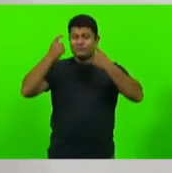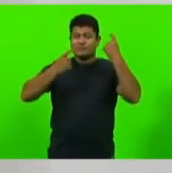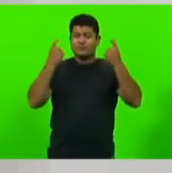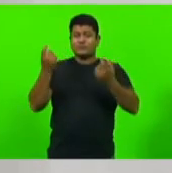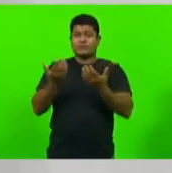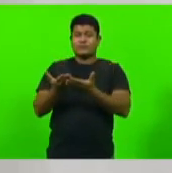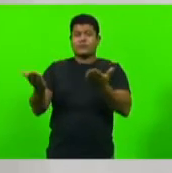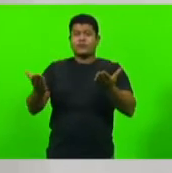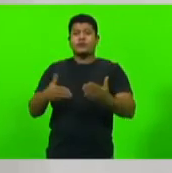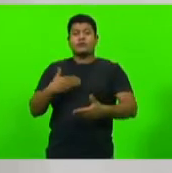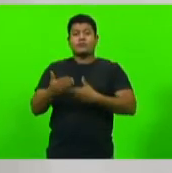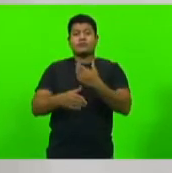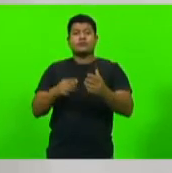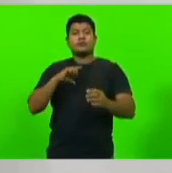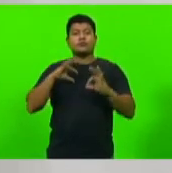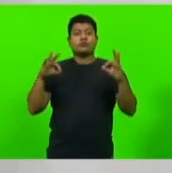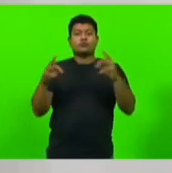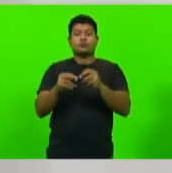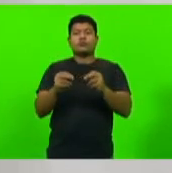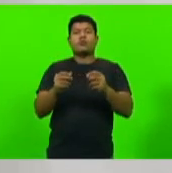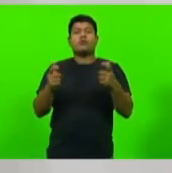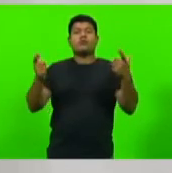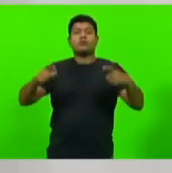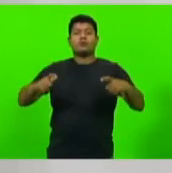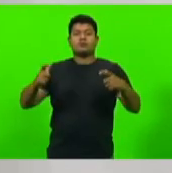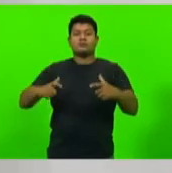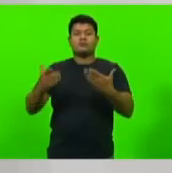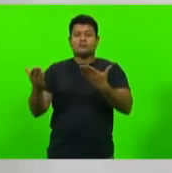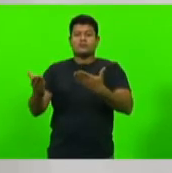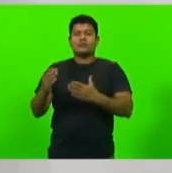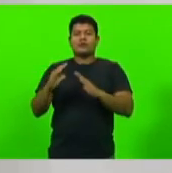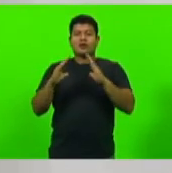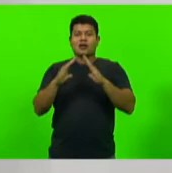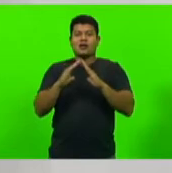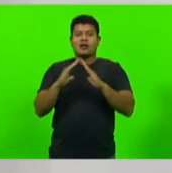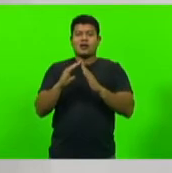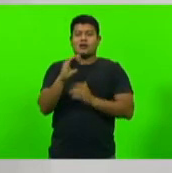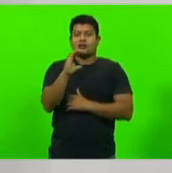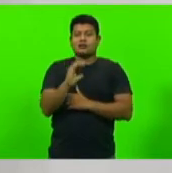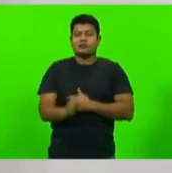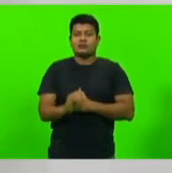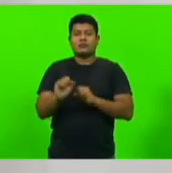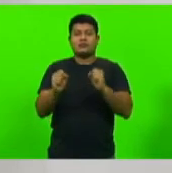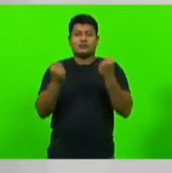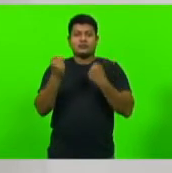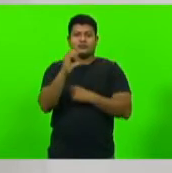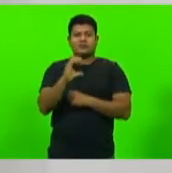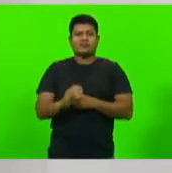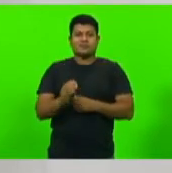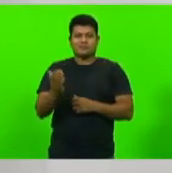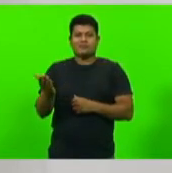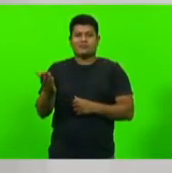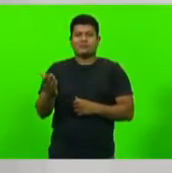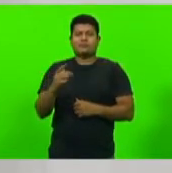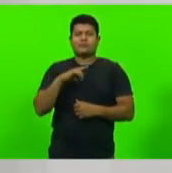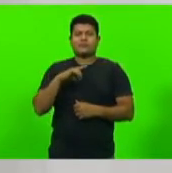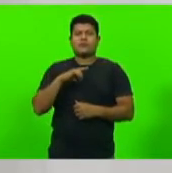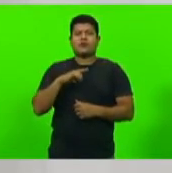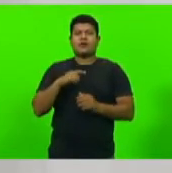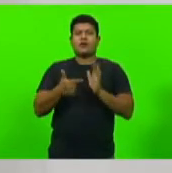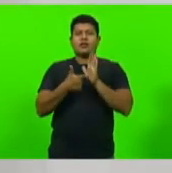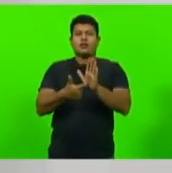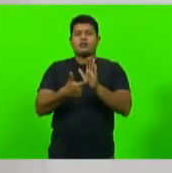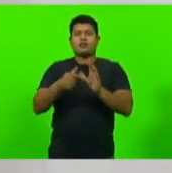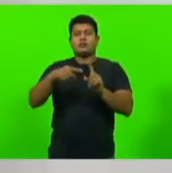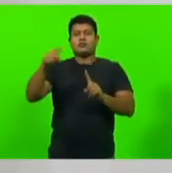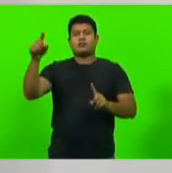todo lá na Defesa Civil. Lá tem indicativos, deputado Maurício, de ações